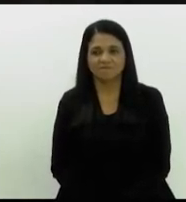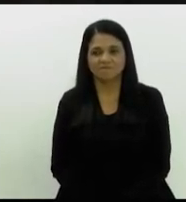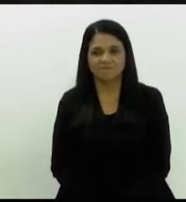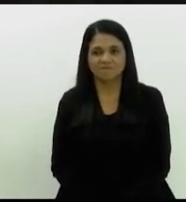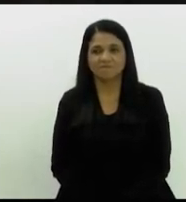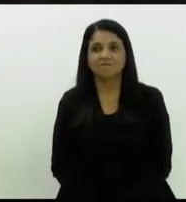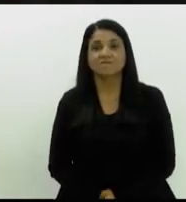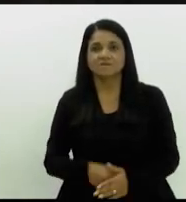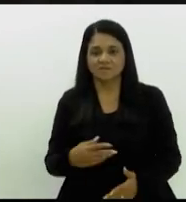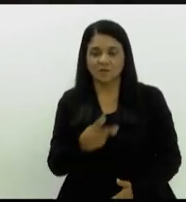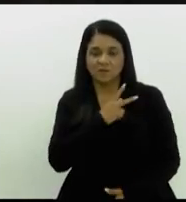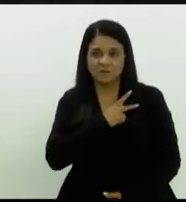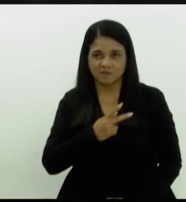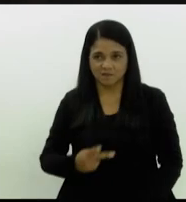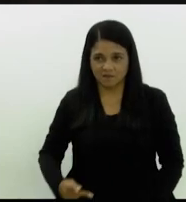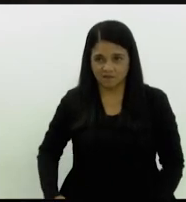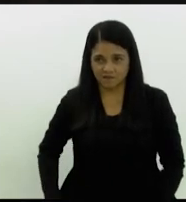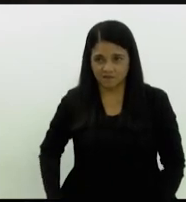Senhora Presidente,